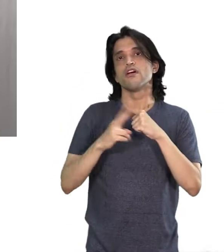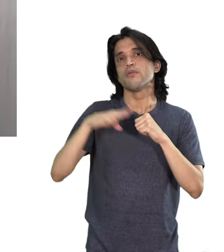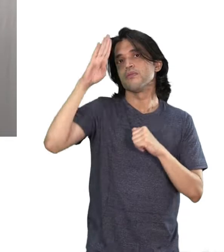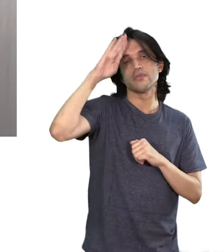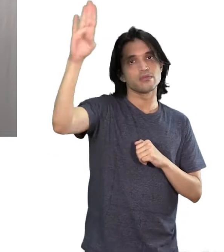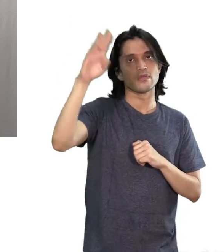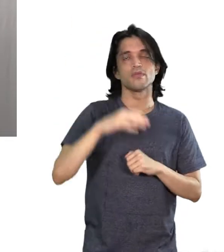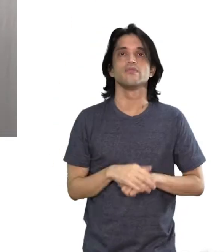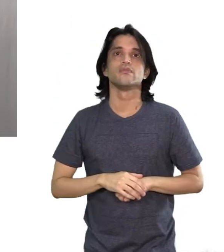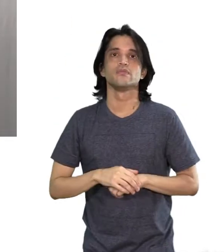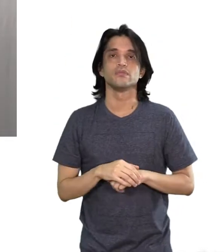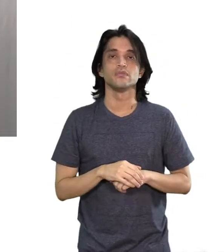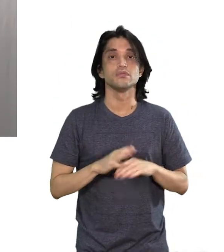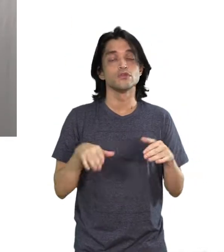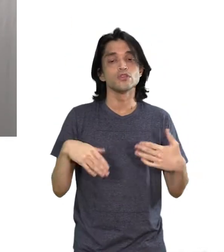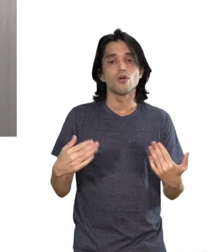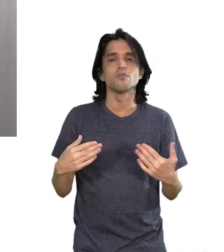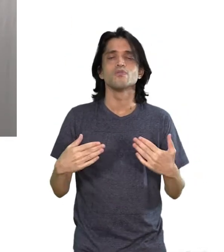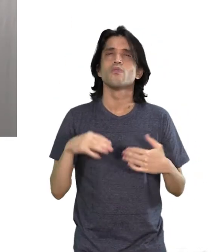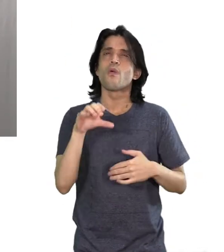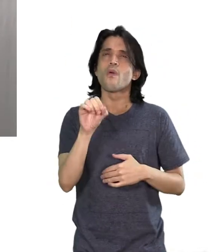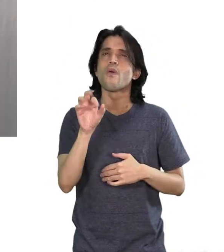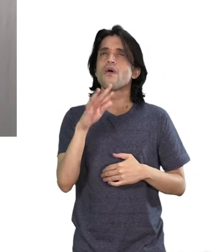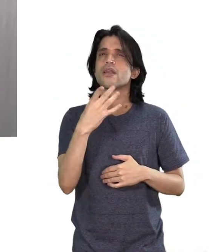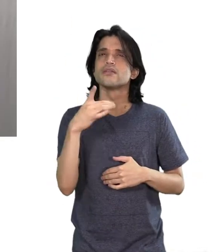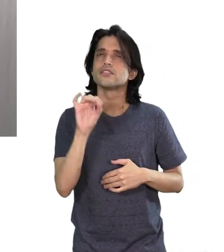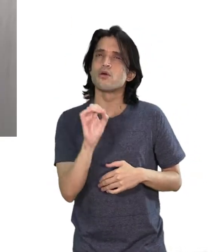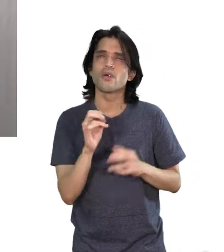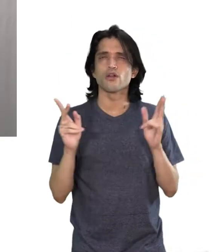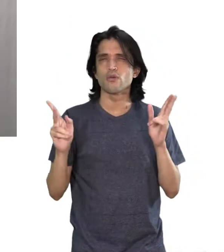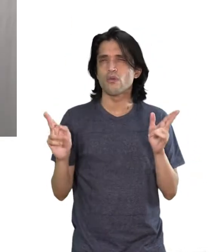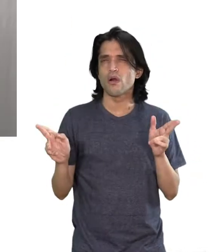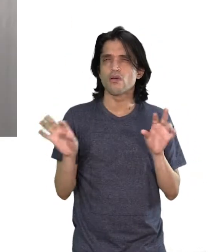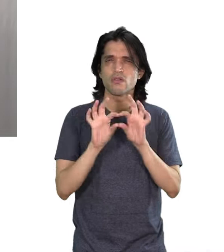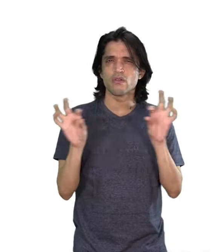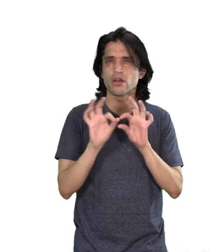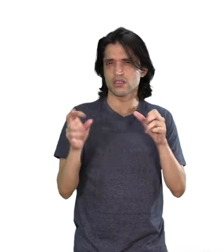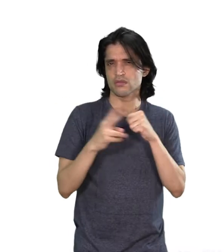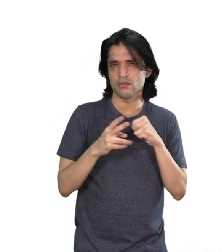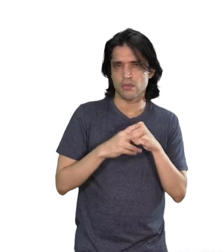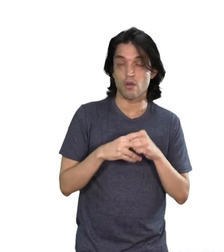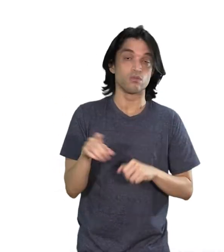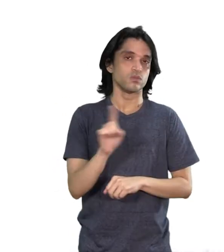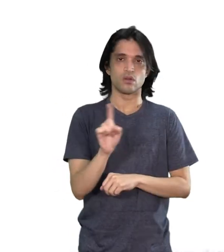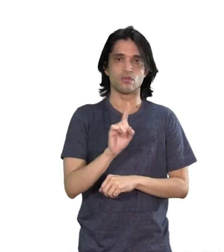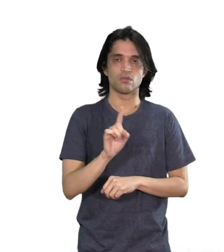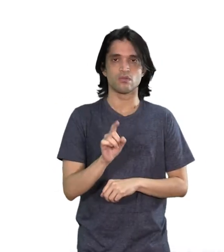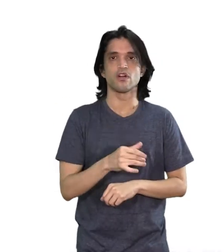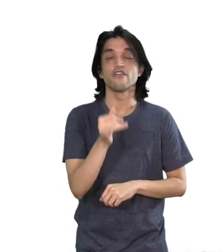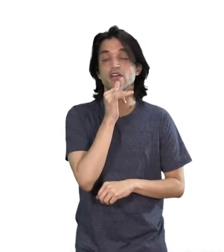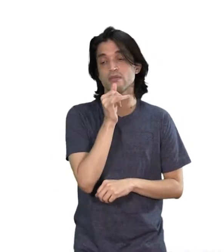Então, oração é a mesma coisa que frase verbal? Não. Vejam o exemplo. Ele pediu